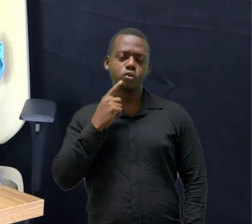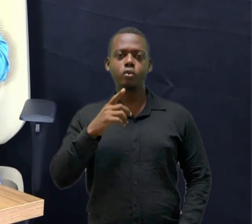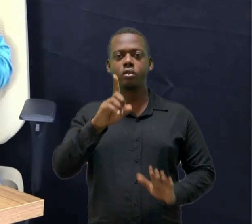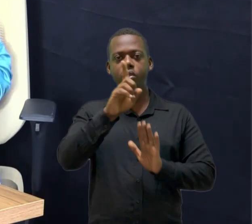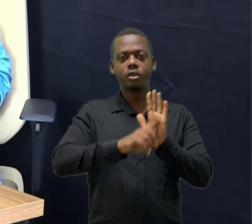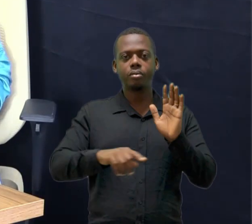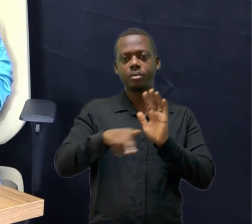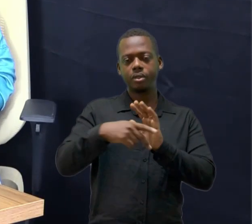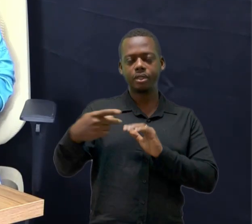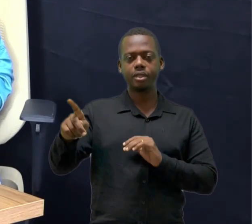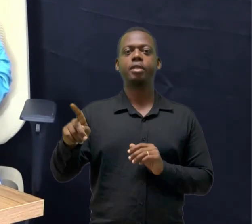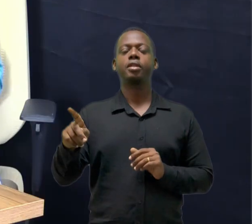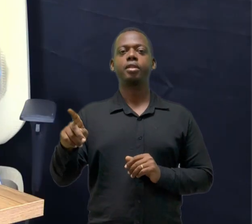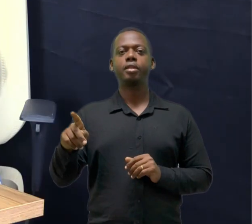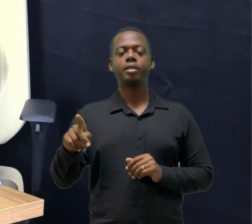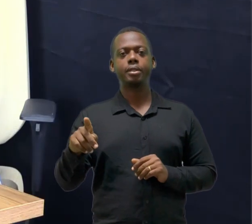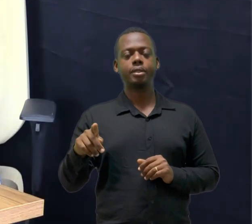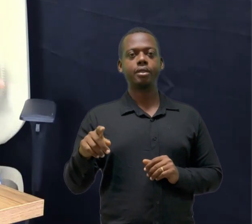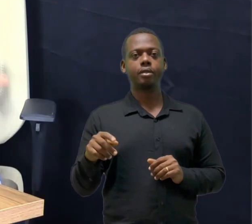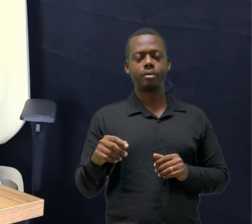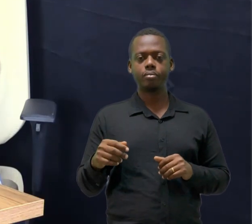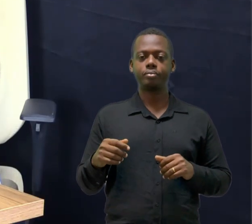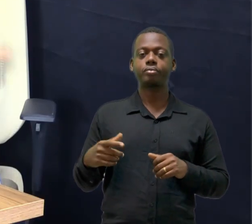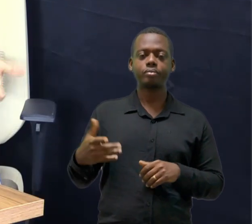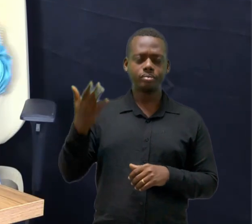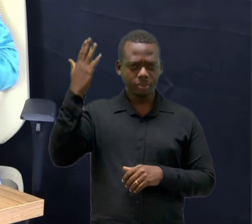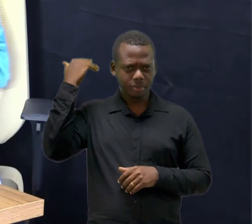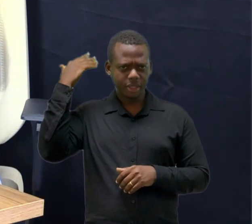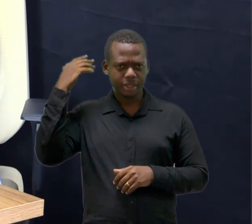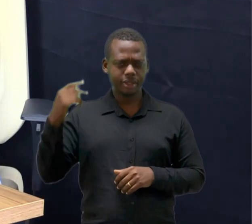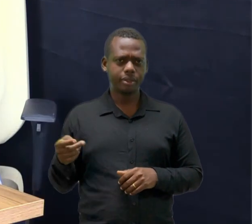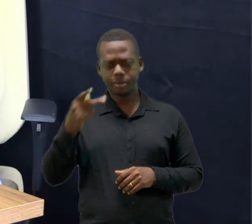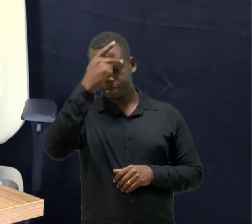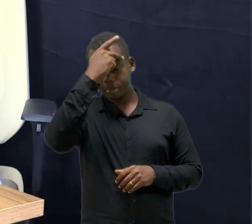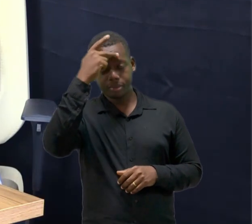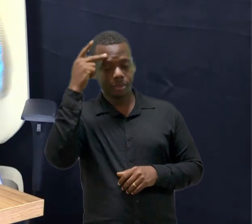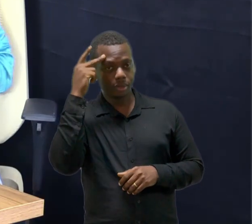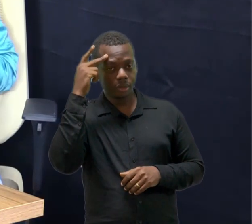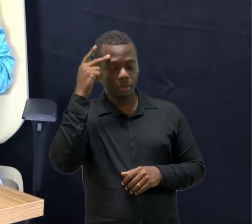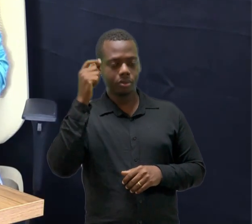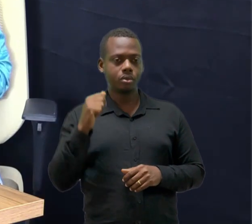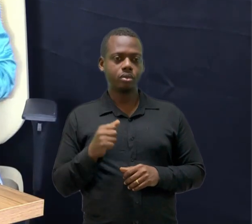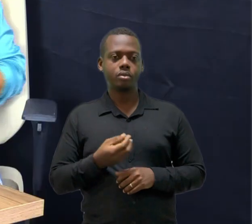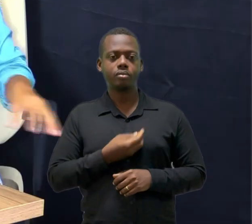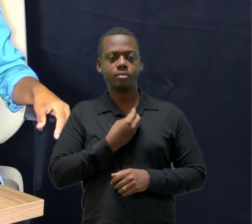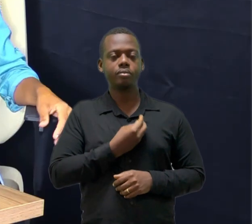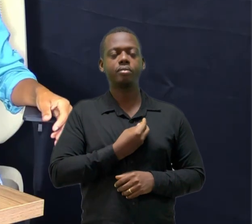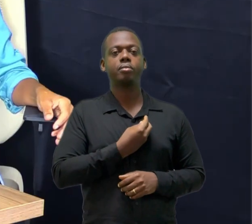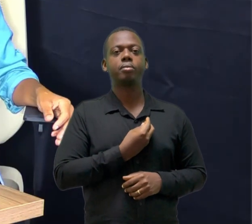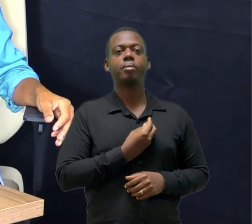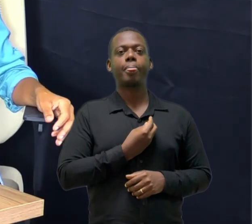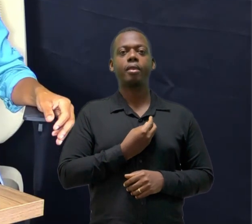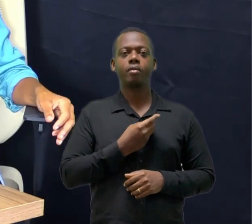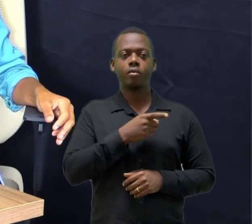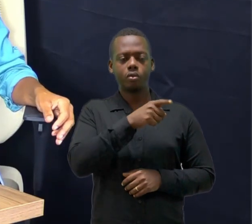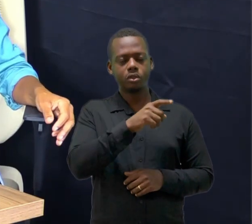dele, porque, de repente, existe casos, já existiu, de pessoas que talvez mudam ali, entendeu? Uhum. Mas, assim, quando você contrata uma